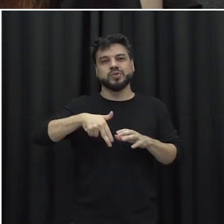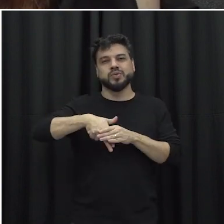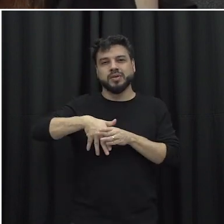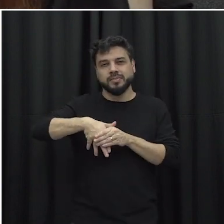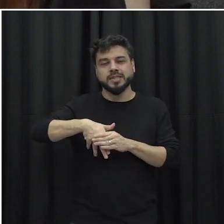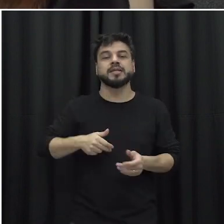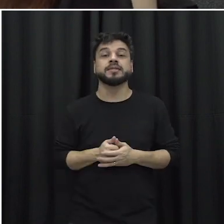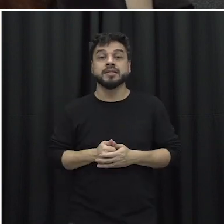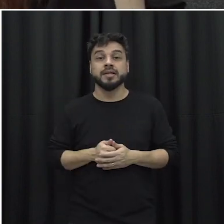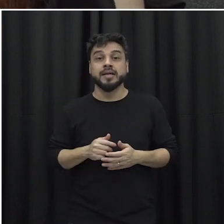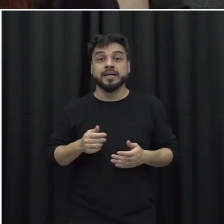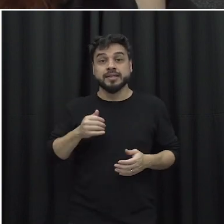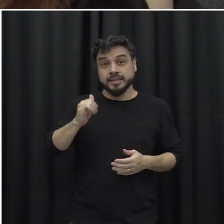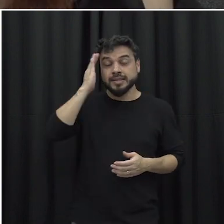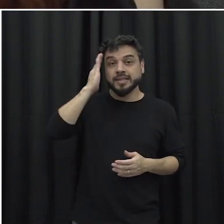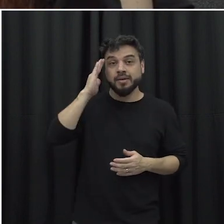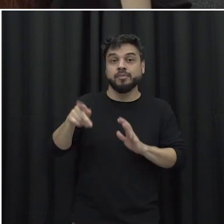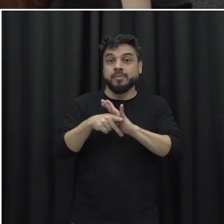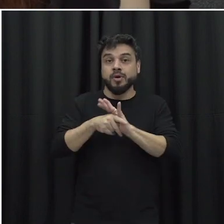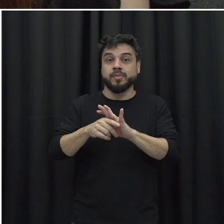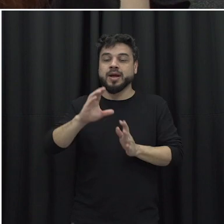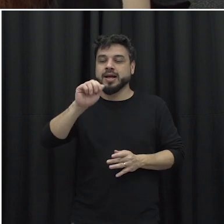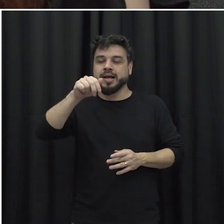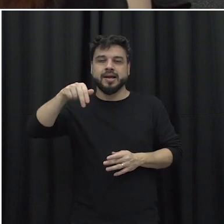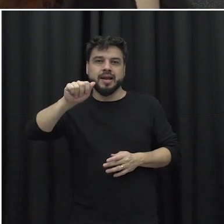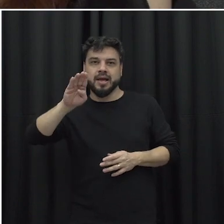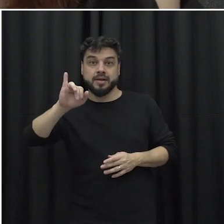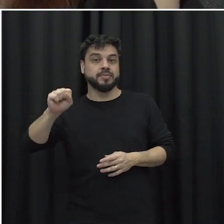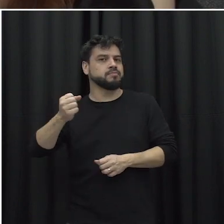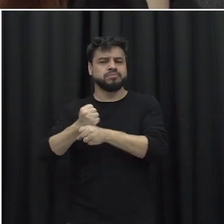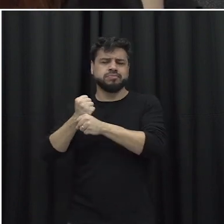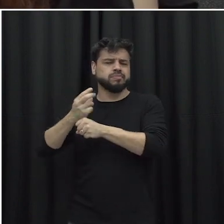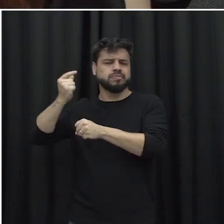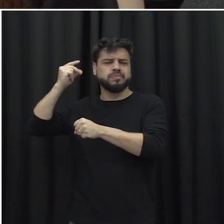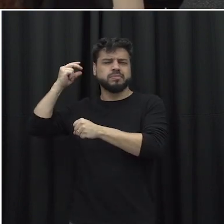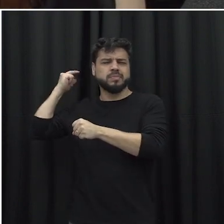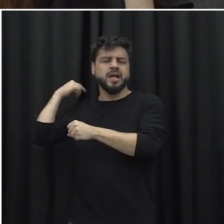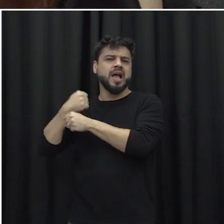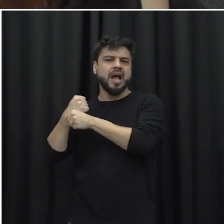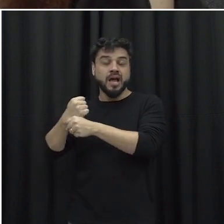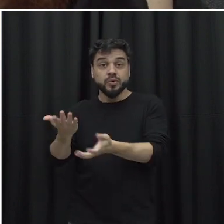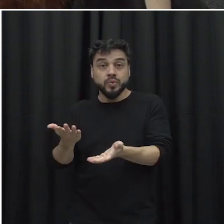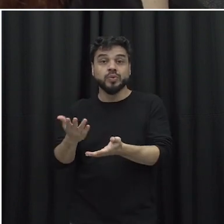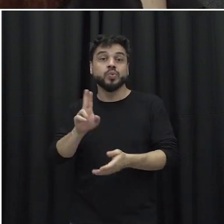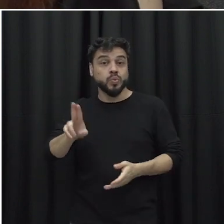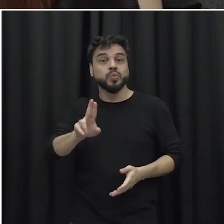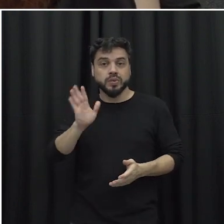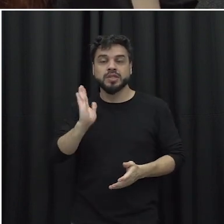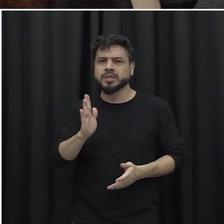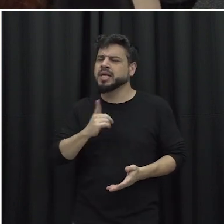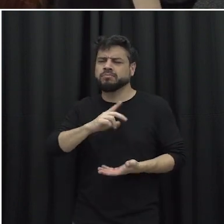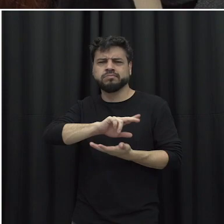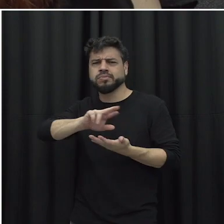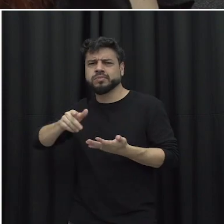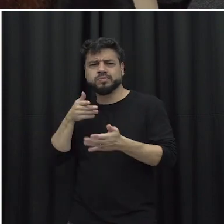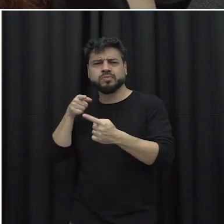a cannabis é usada há tantos anos, né? Milhares de anos é usada, né? Que a gente tem elas para inúmeras finalidades. Se a